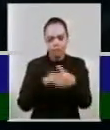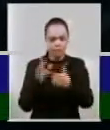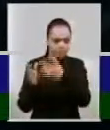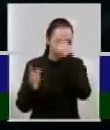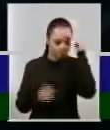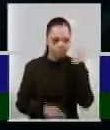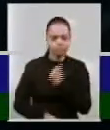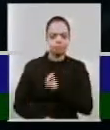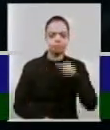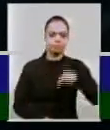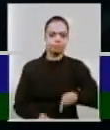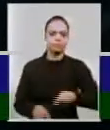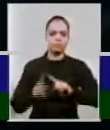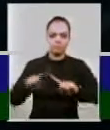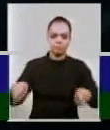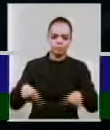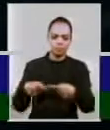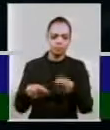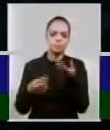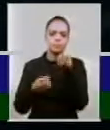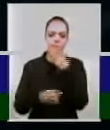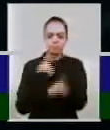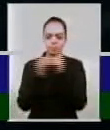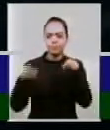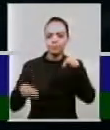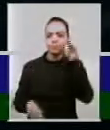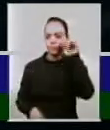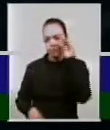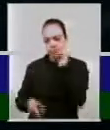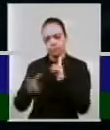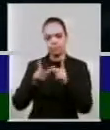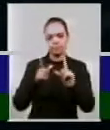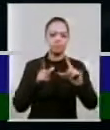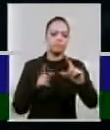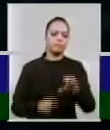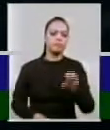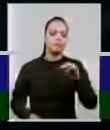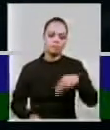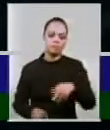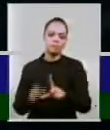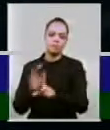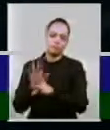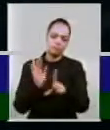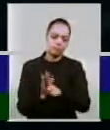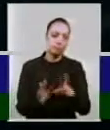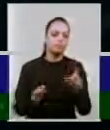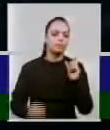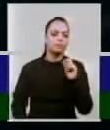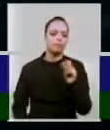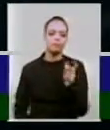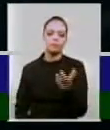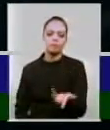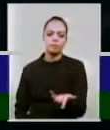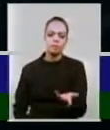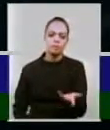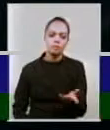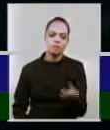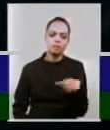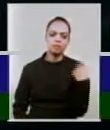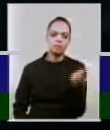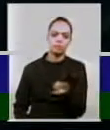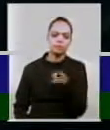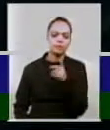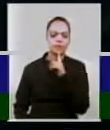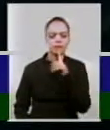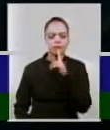plenário. Bom dia a você que nos assiste pela TV Câmara Legislativa, o qual no